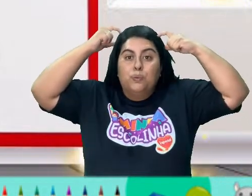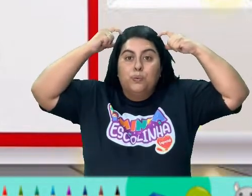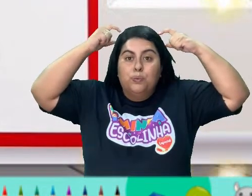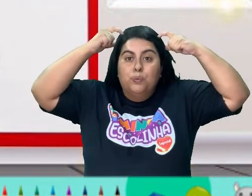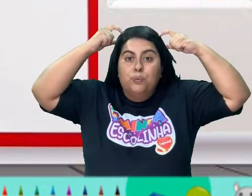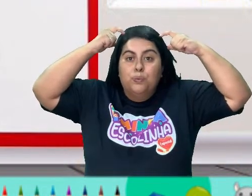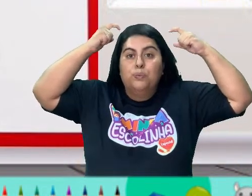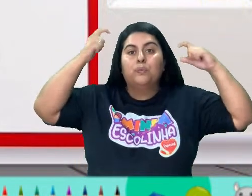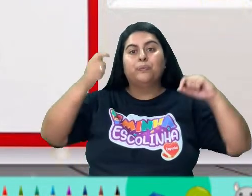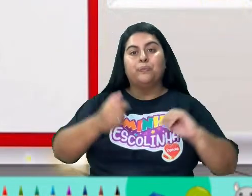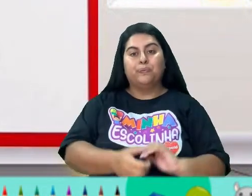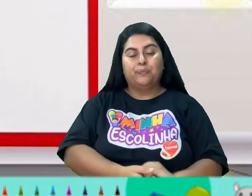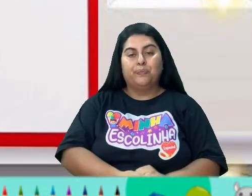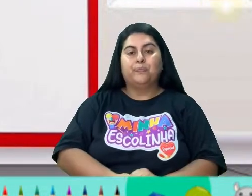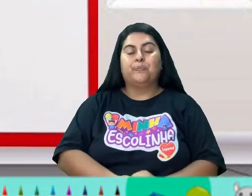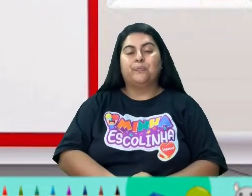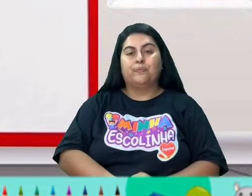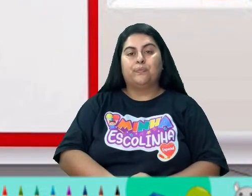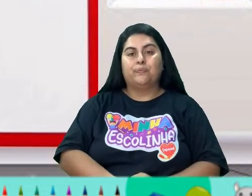urso,